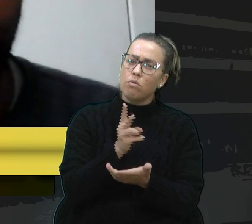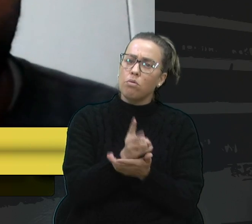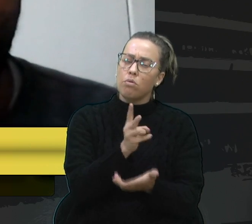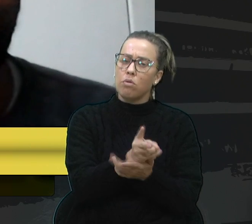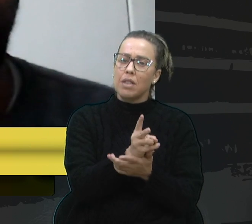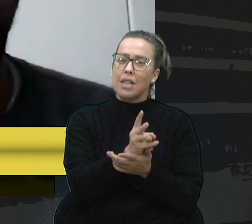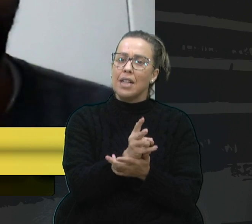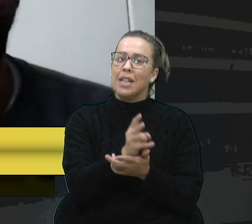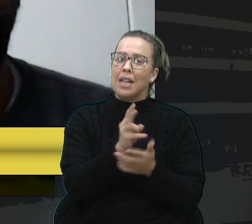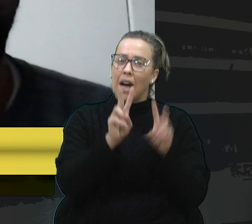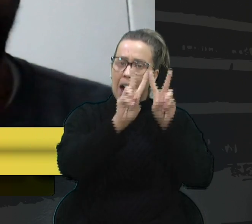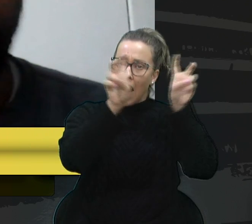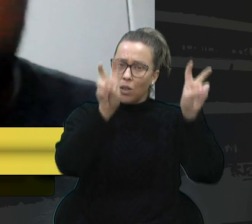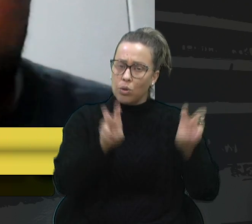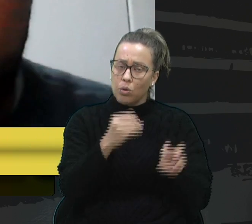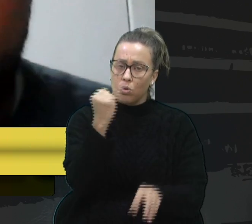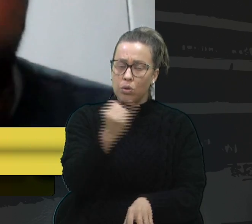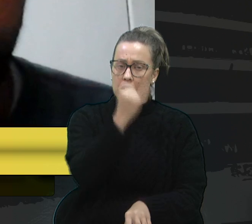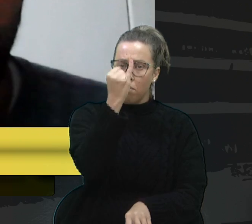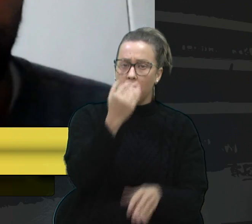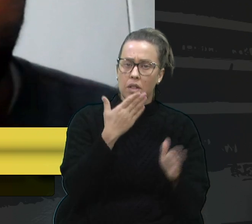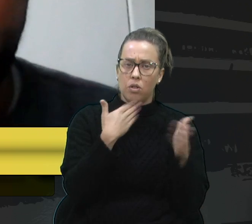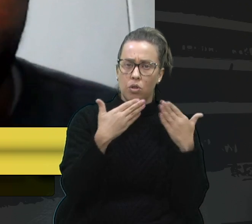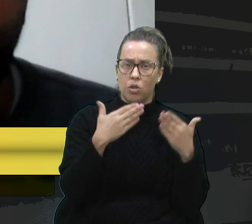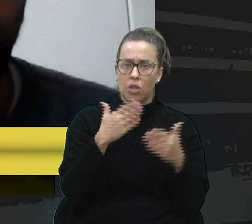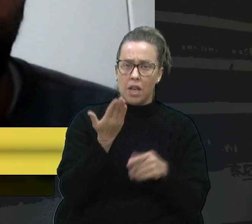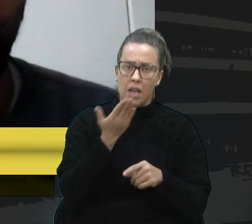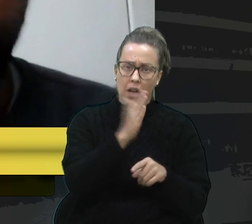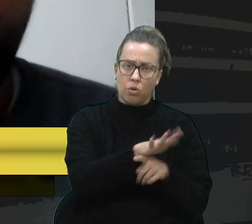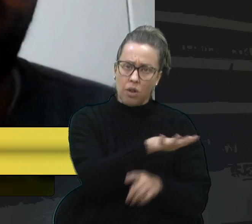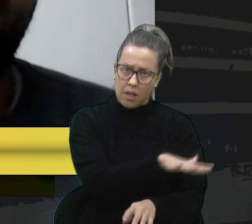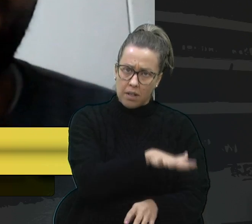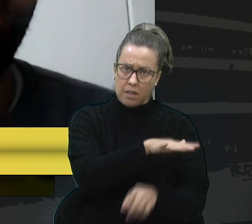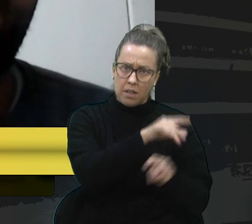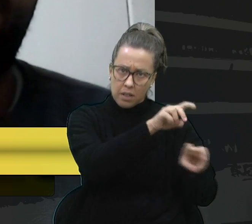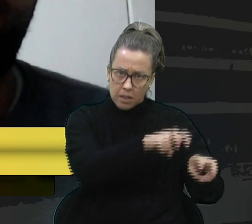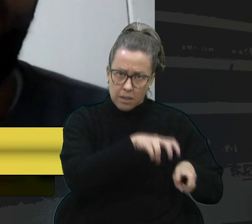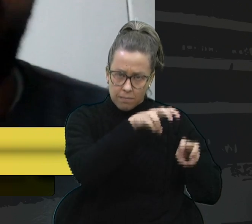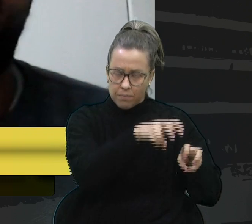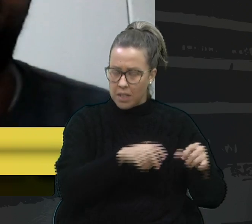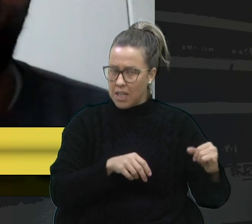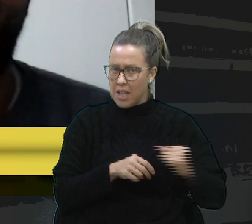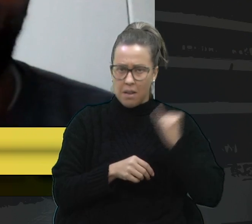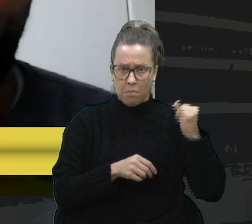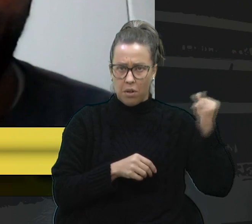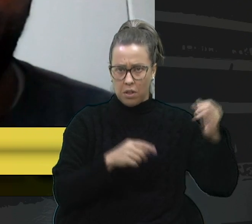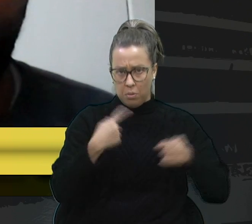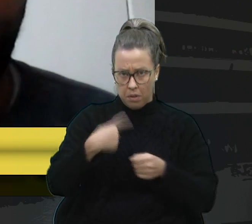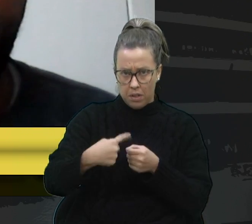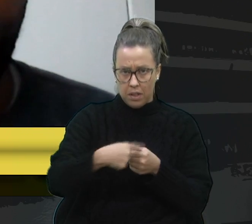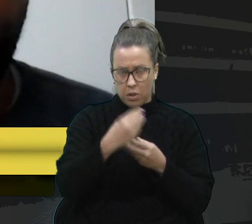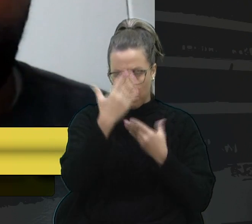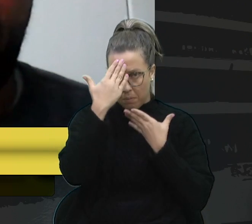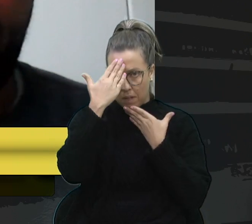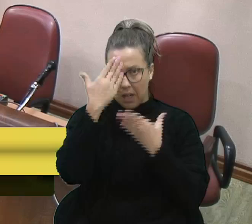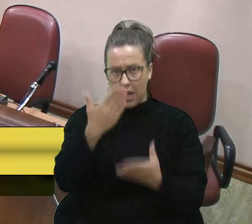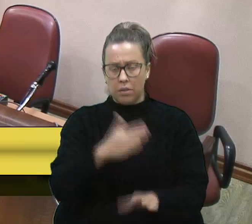pautando esses temas que são fundamentais para esse setor imprescindível para a nossa cidade. Era isso, senhor presidente. Muito obrigado.